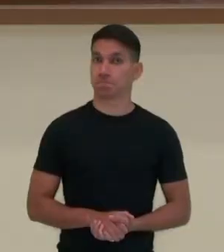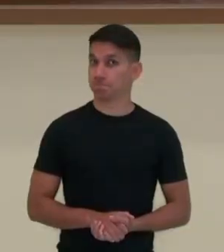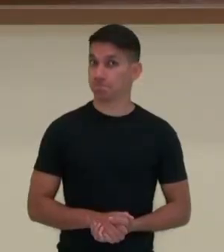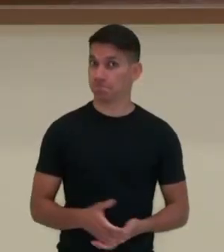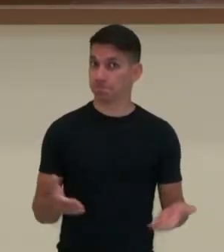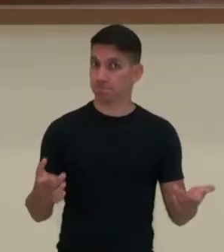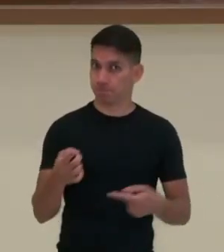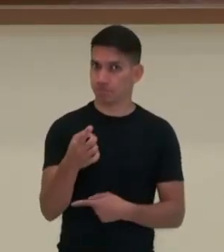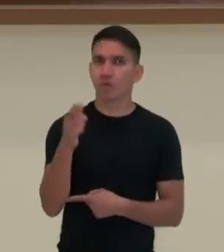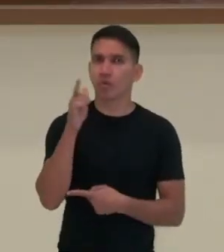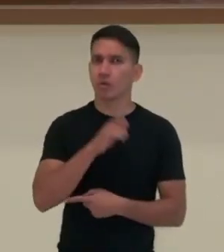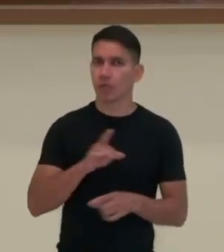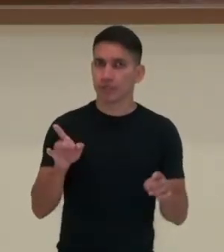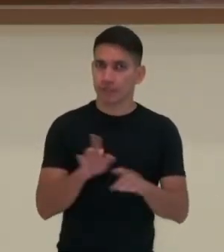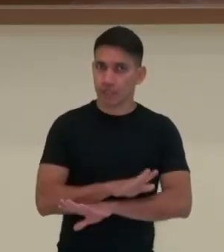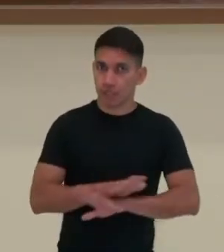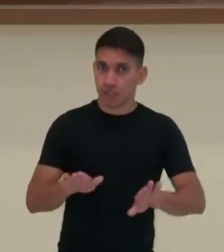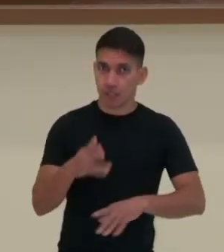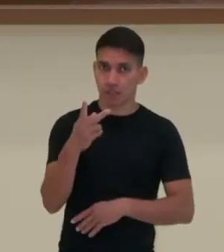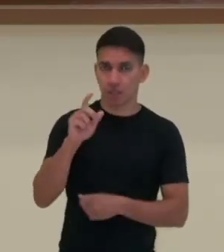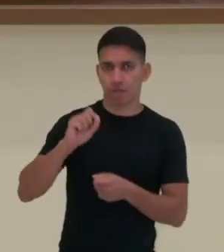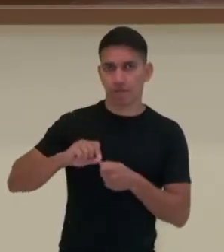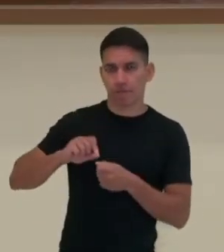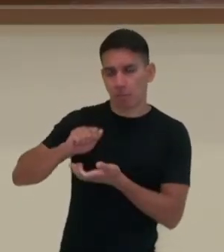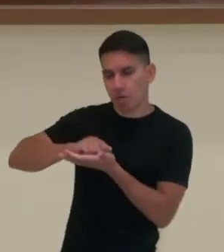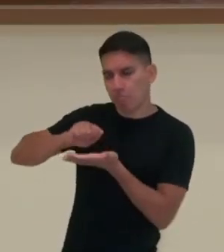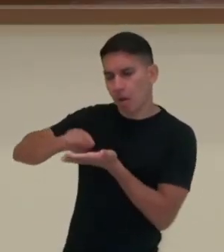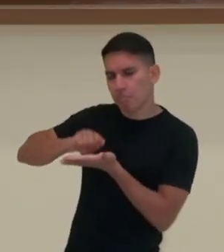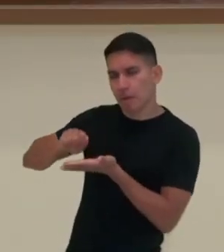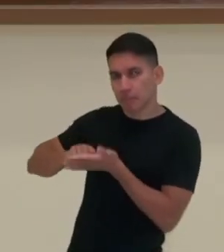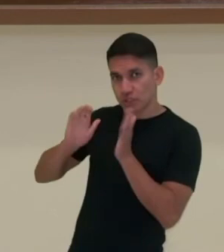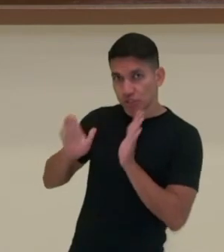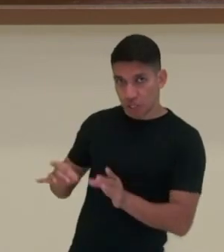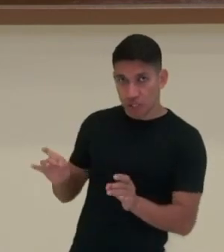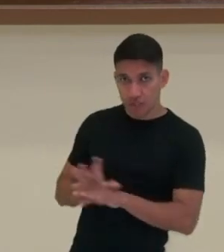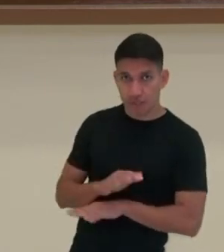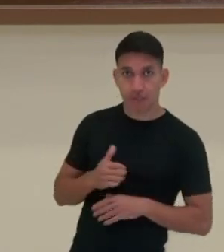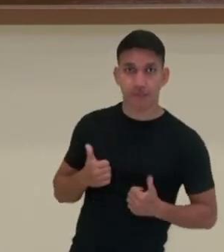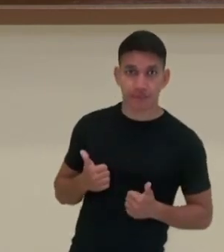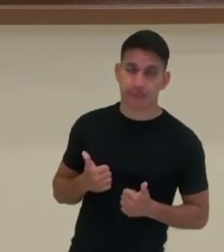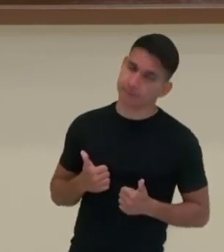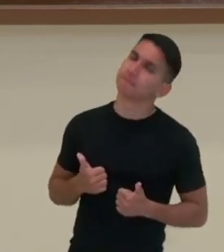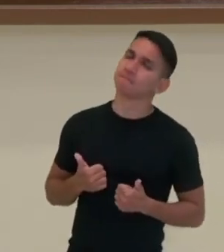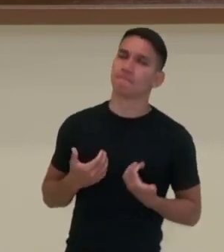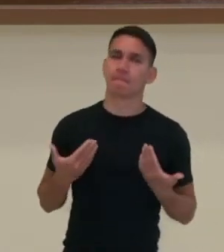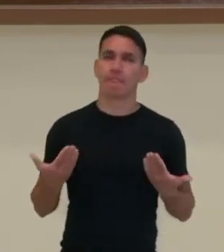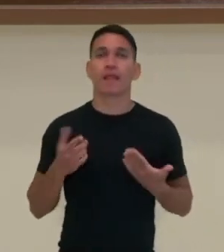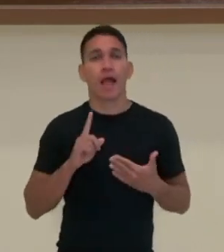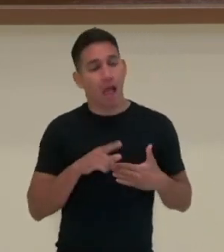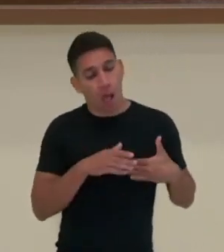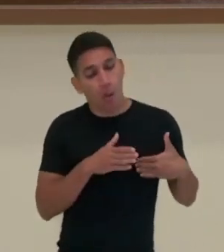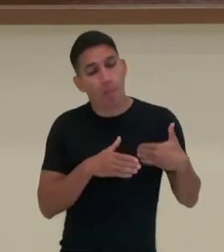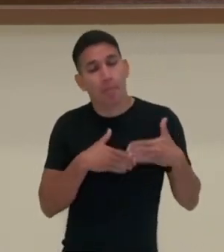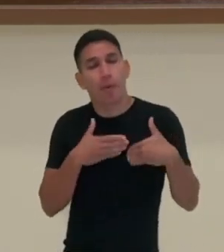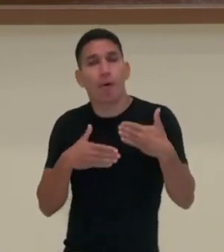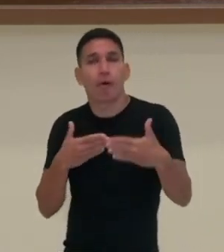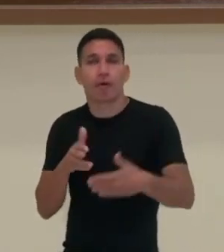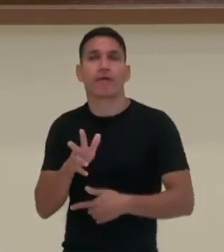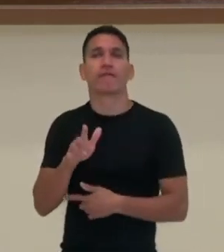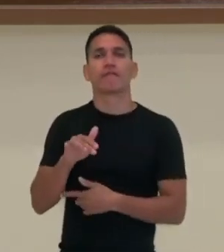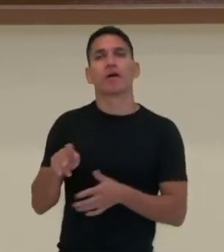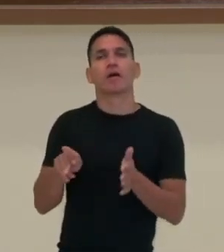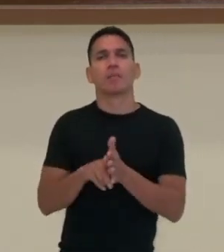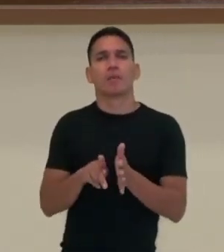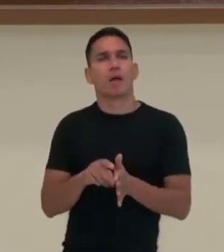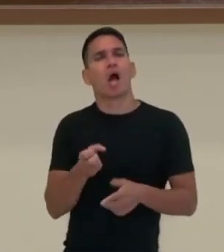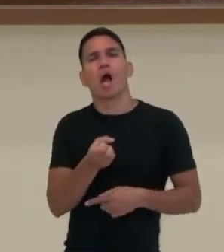Legal, e aí? Conseguiu então fazer as suas anotações? Bacana? Então, é um processo ainda que temos mais